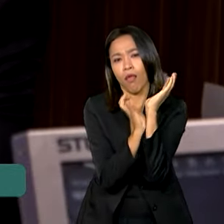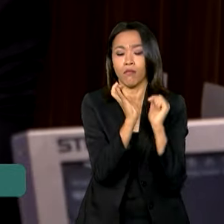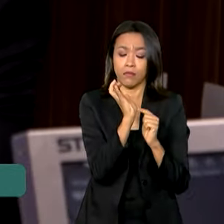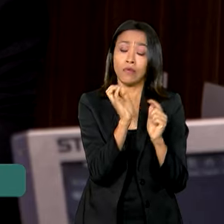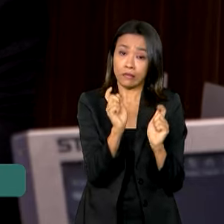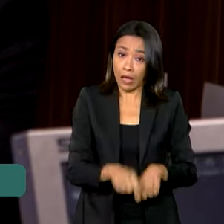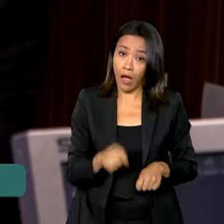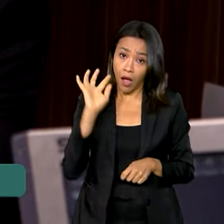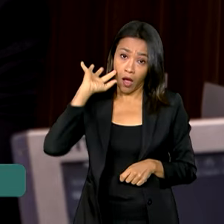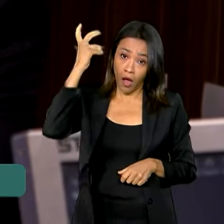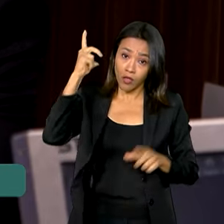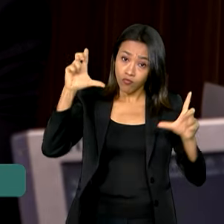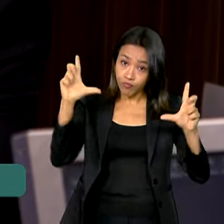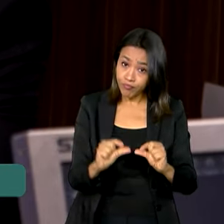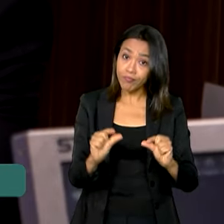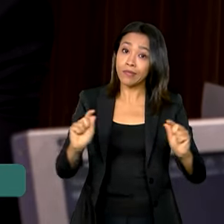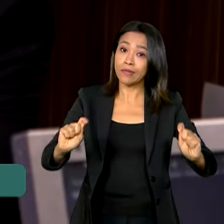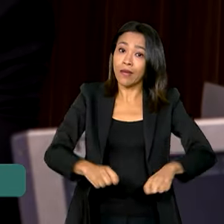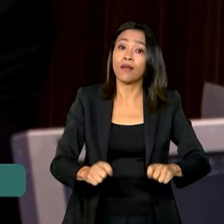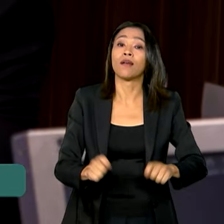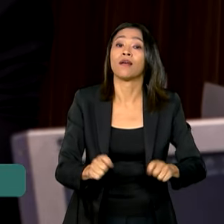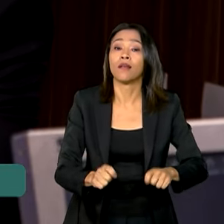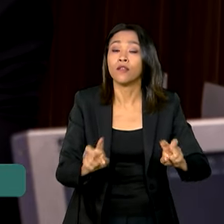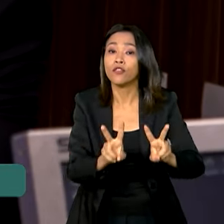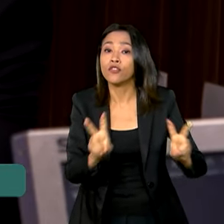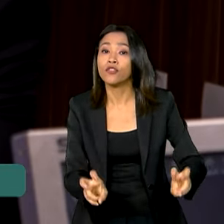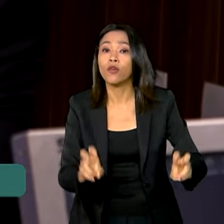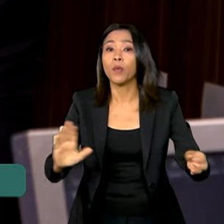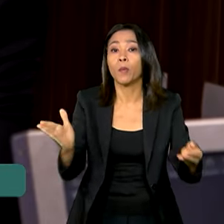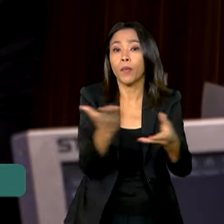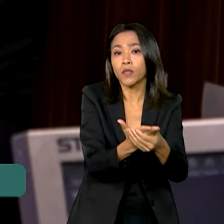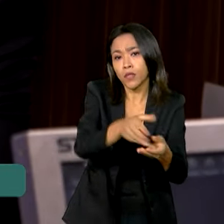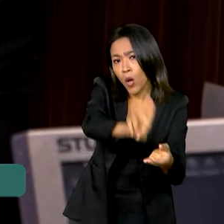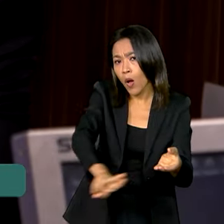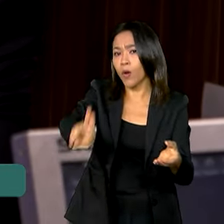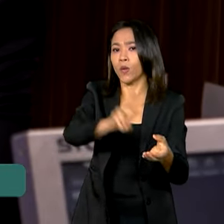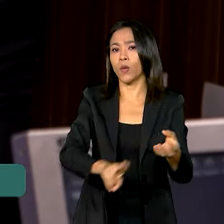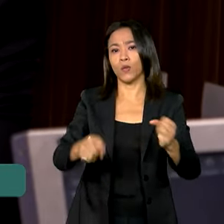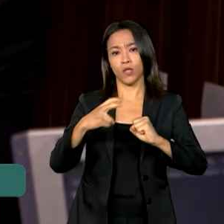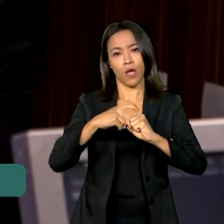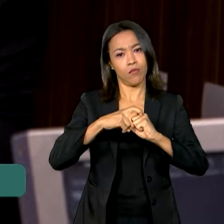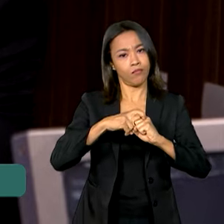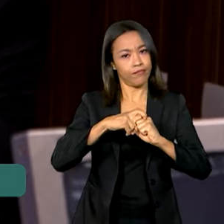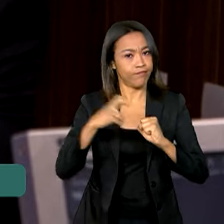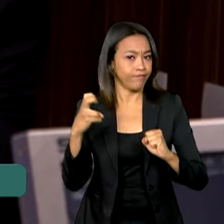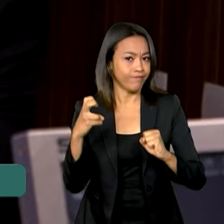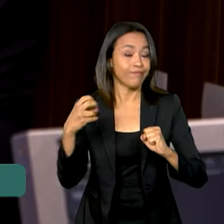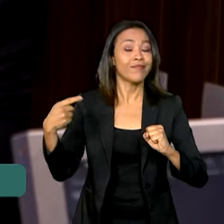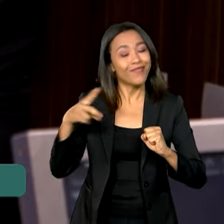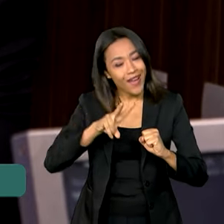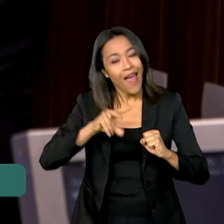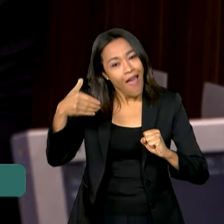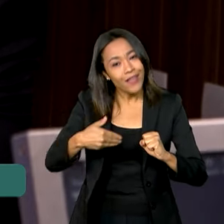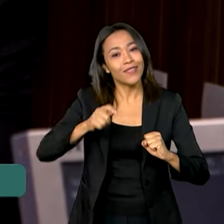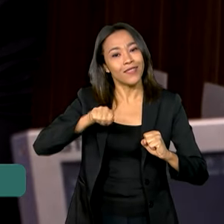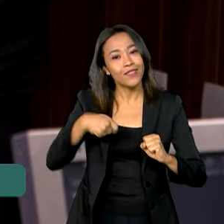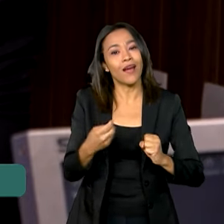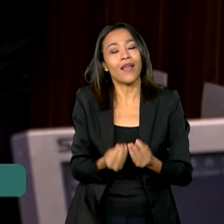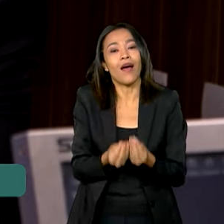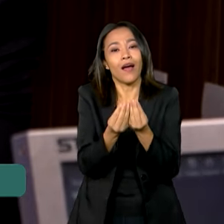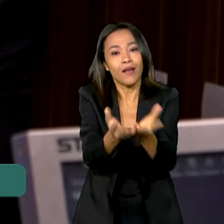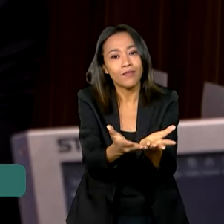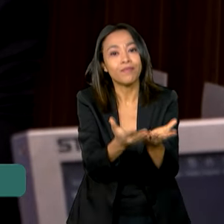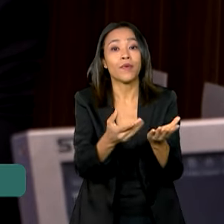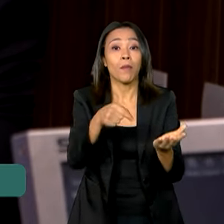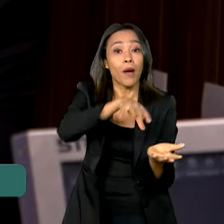superada rapidamente questão burocrática da análise de processos com o uso da Inteligência Artificial Então é isso que a gente vai disponibilizar eh para o